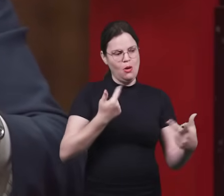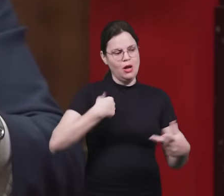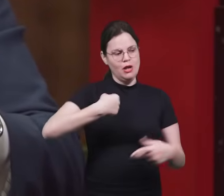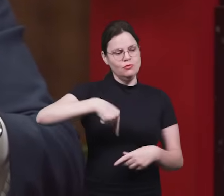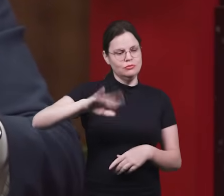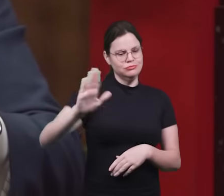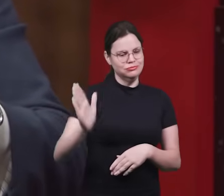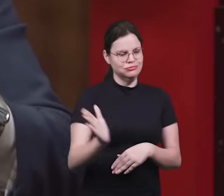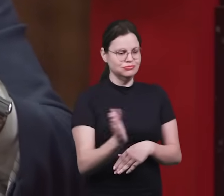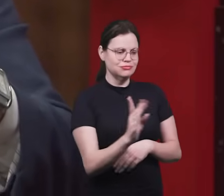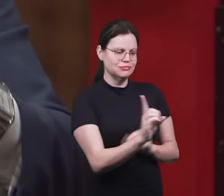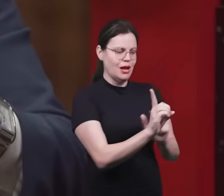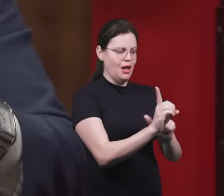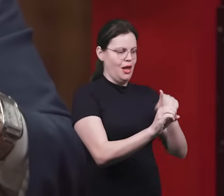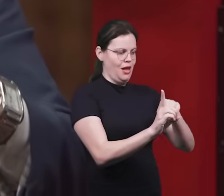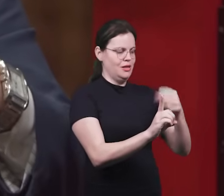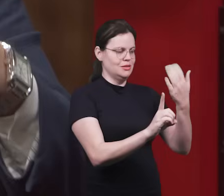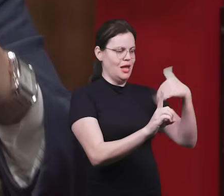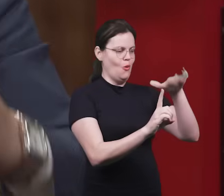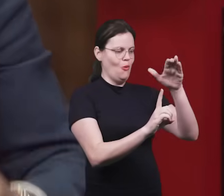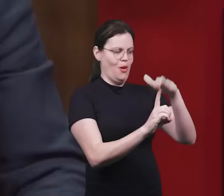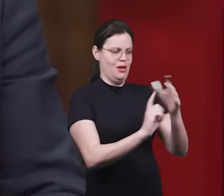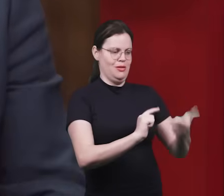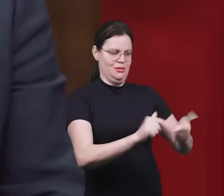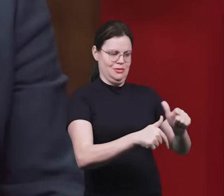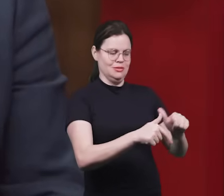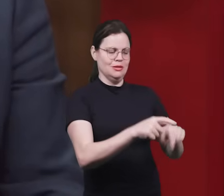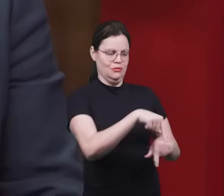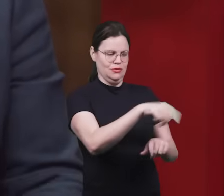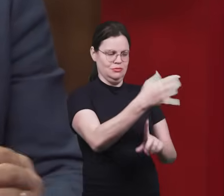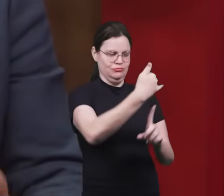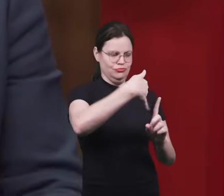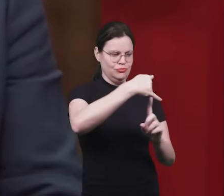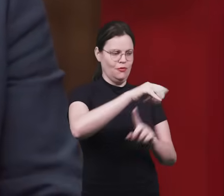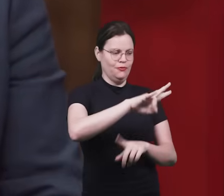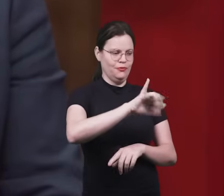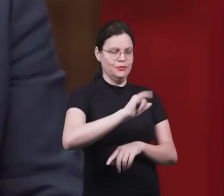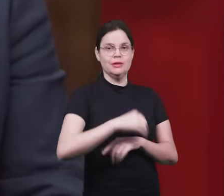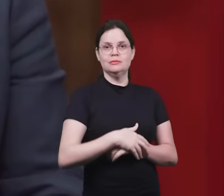tu ungirás por rei sobre Israel. Foi uma